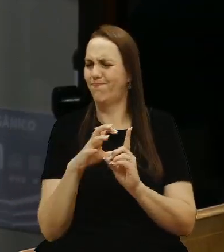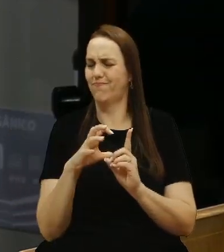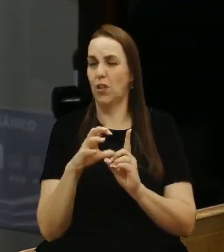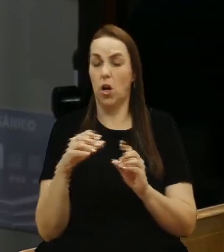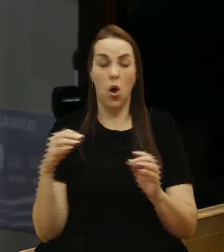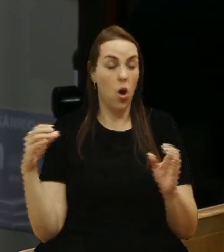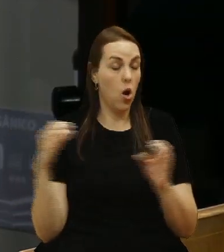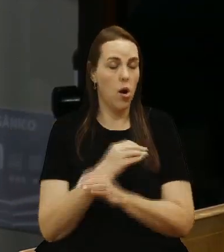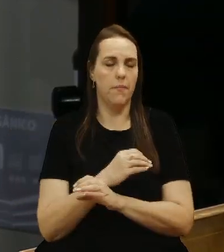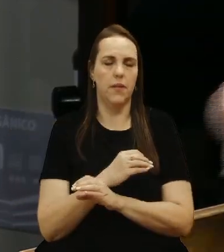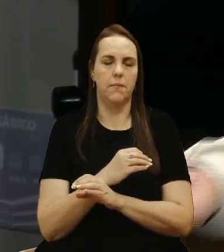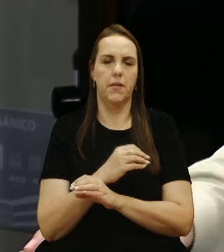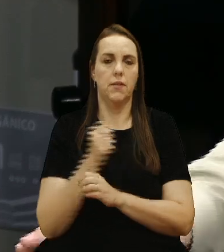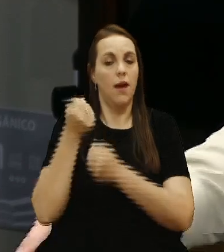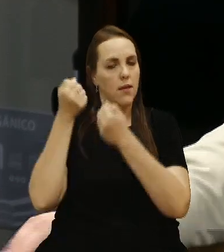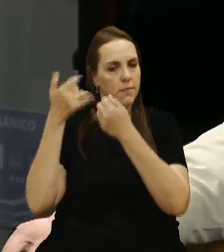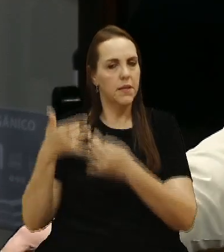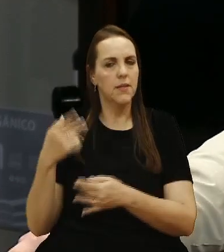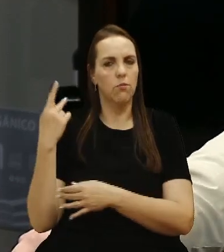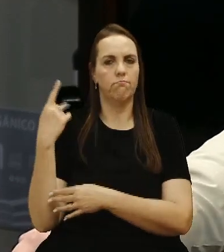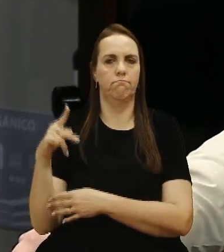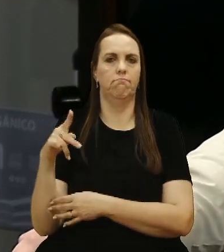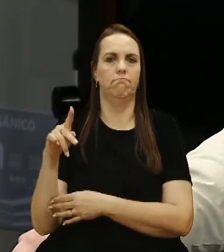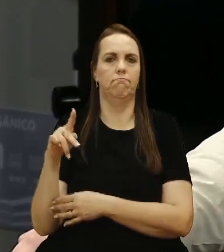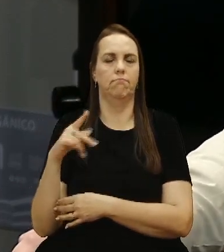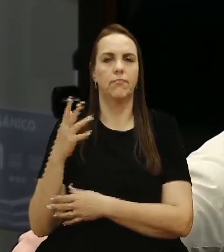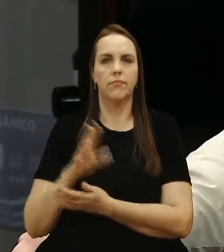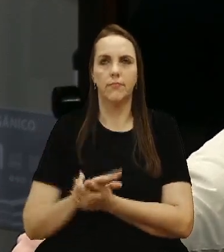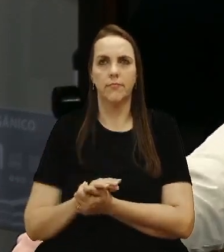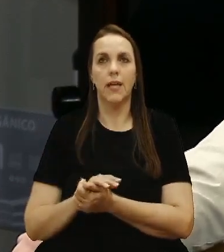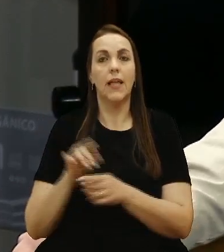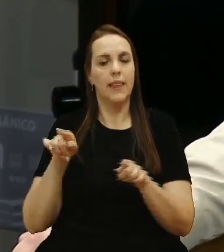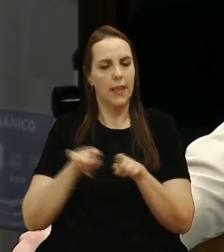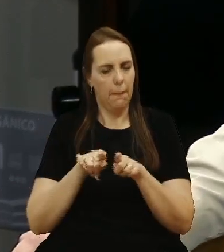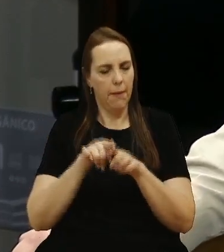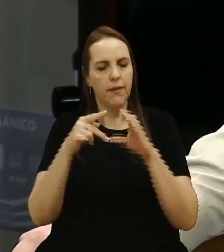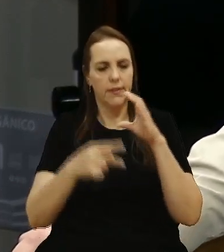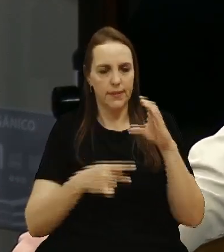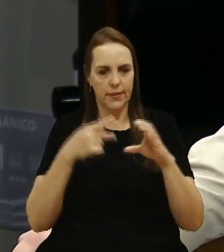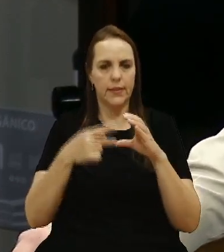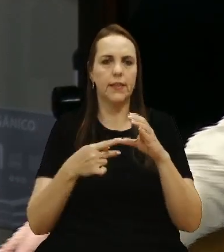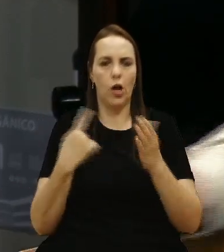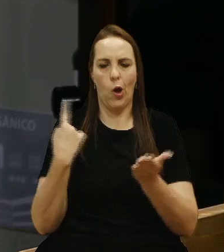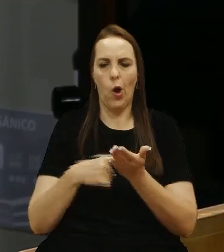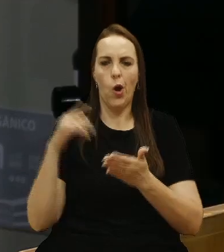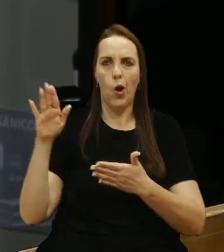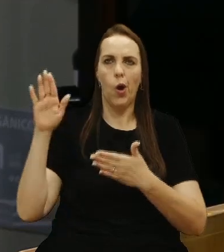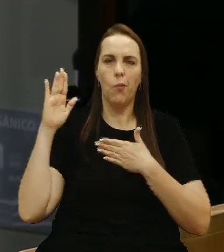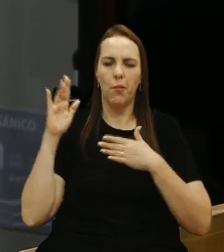casa, mais uma vez, reafirma o compromisso com a pluralidade política. Lembrar ao Peninha, nesses 11 segundos que me